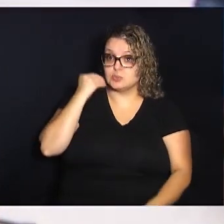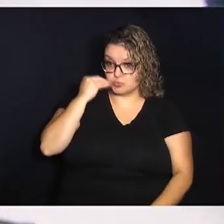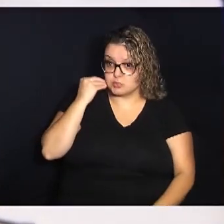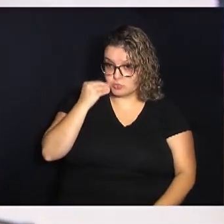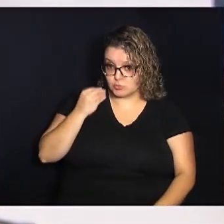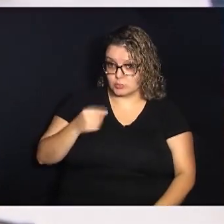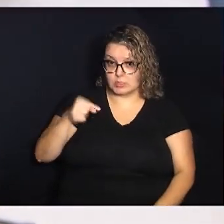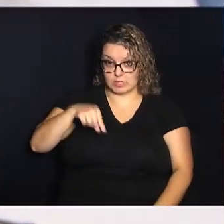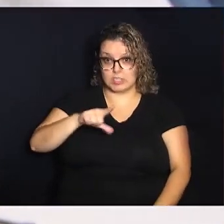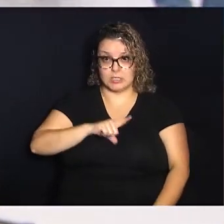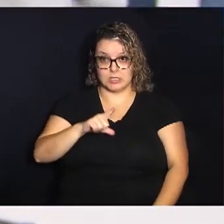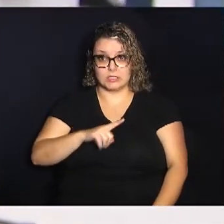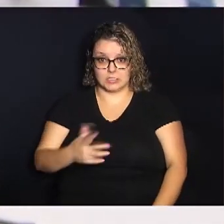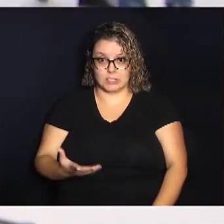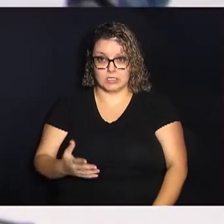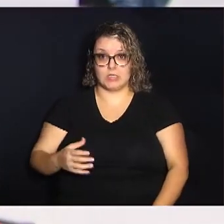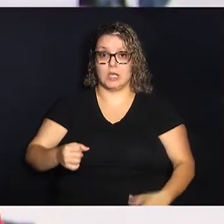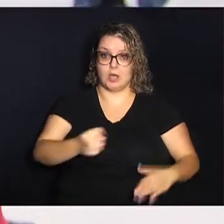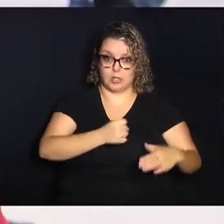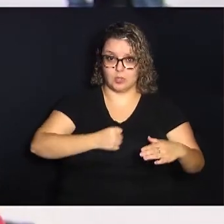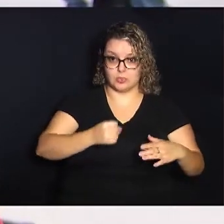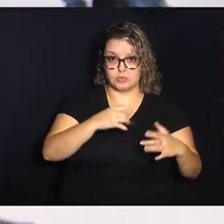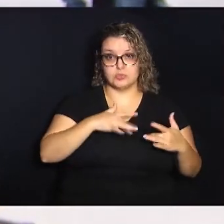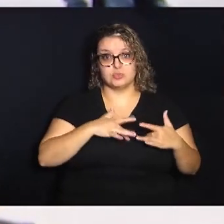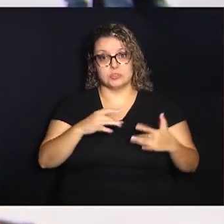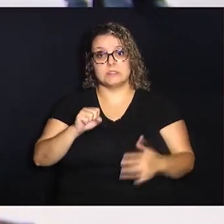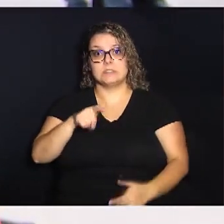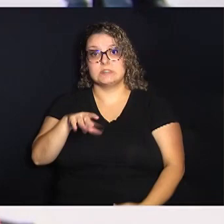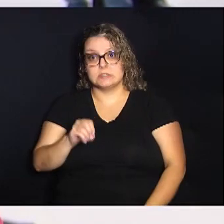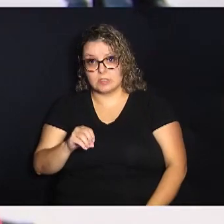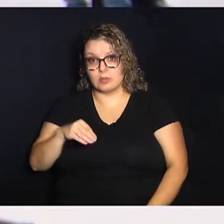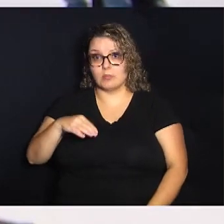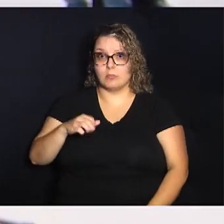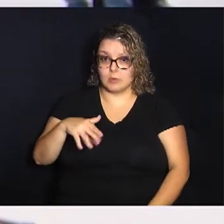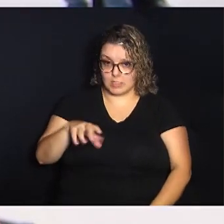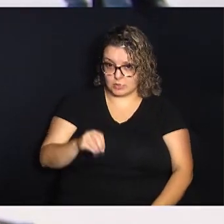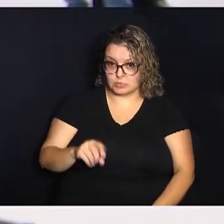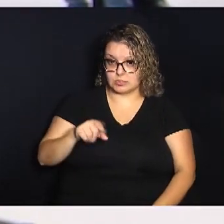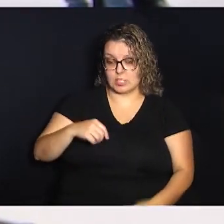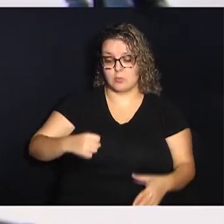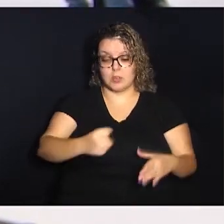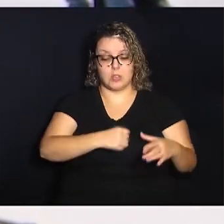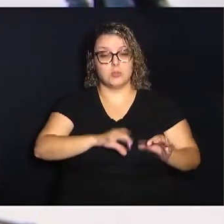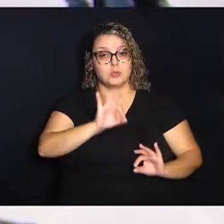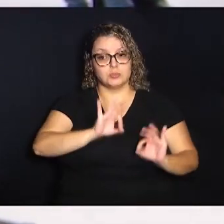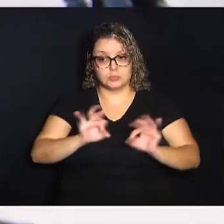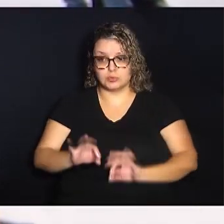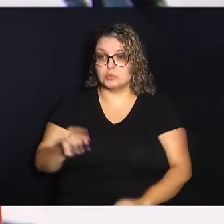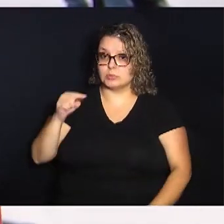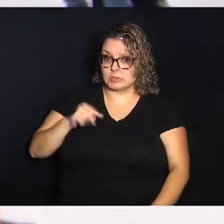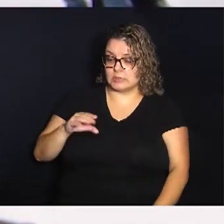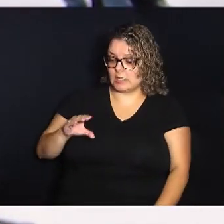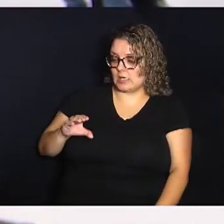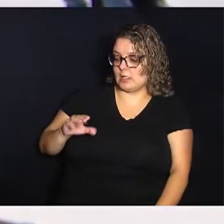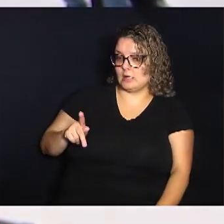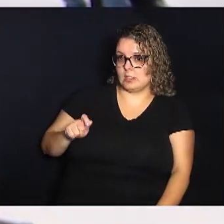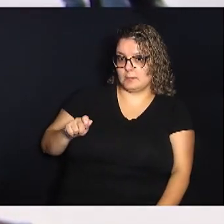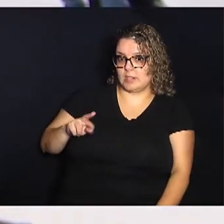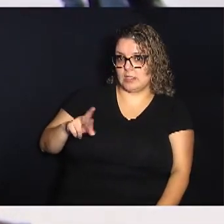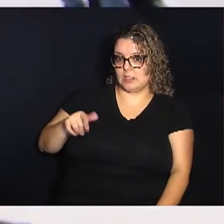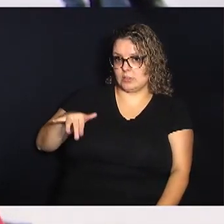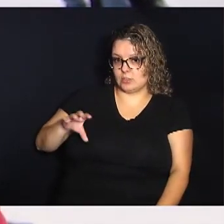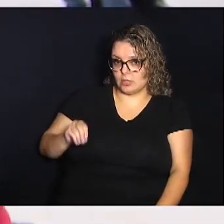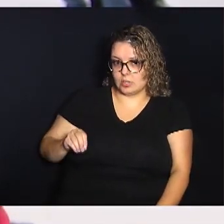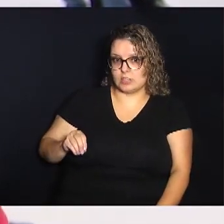aqui em Campinas, que é a Cozinha Solidária do São Marcos. É uma cozinha que é organizada lá na paróquia do São Marcos, na paróquia do